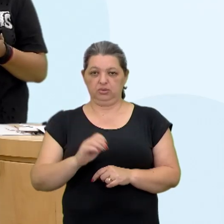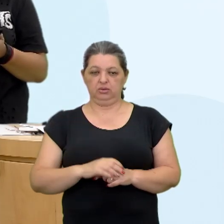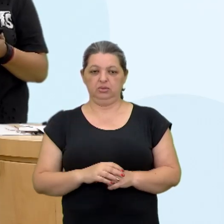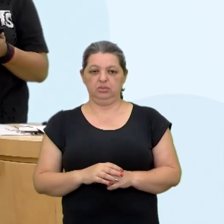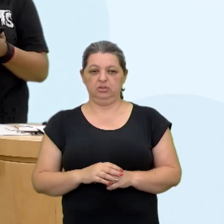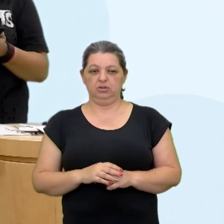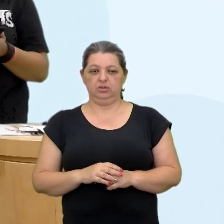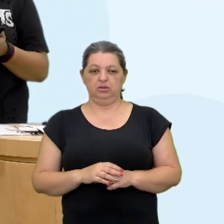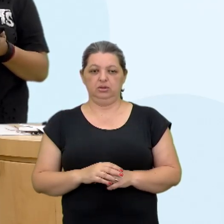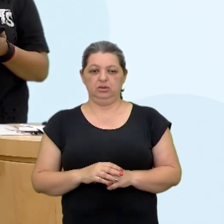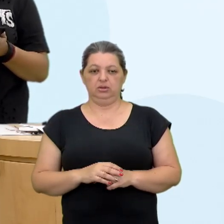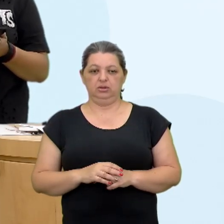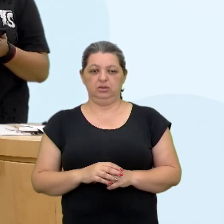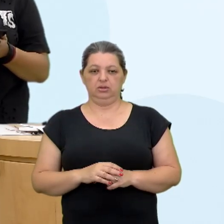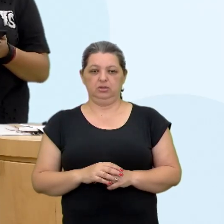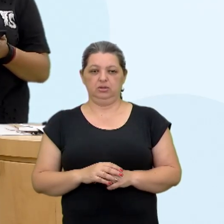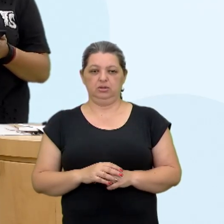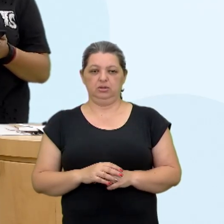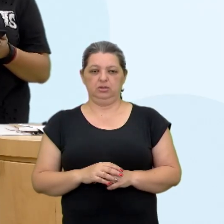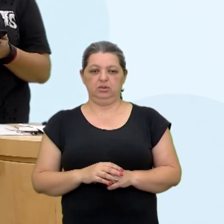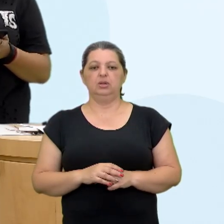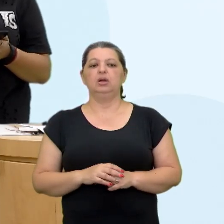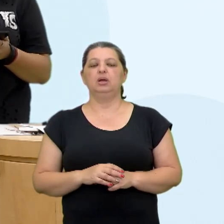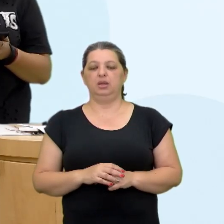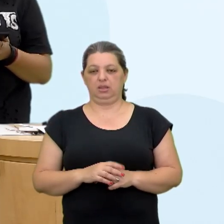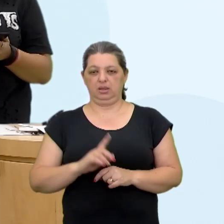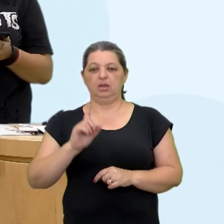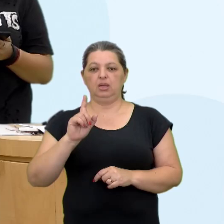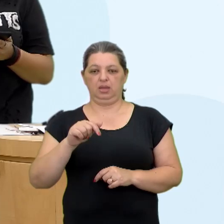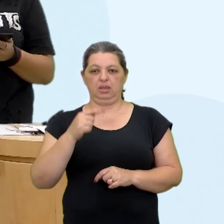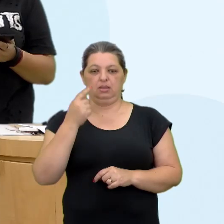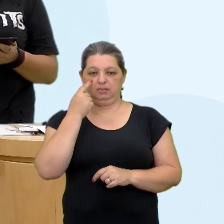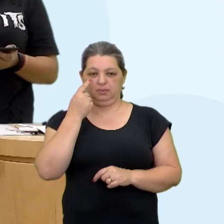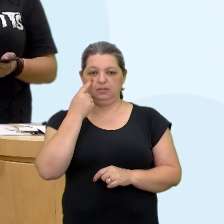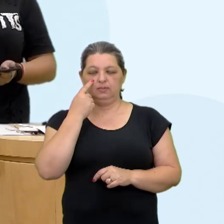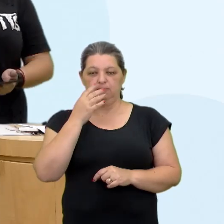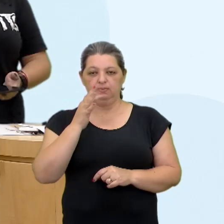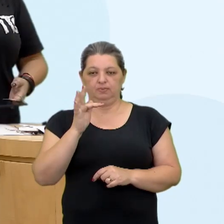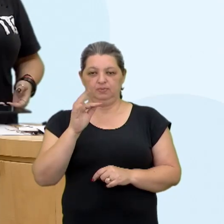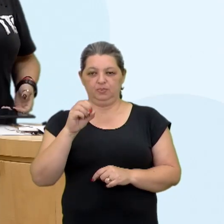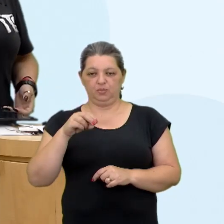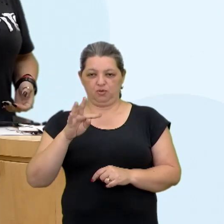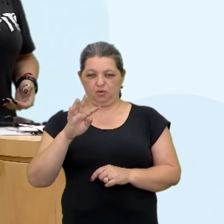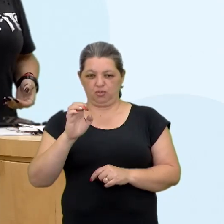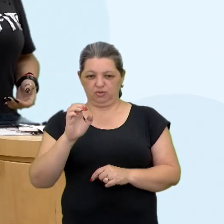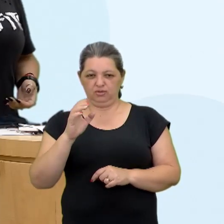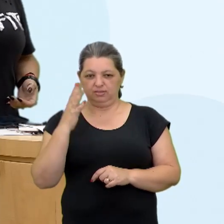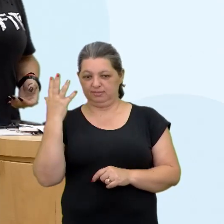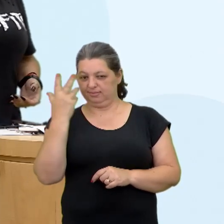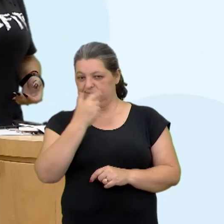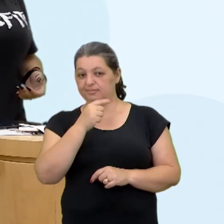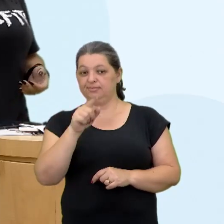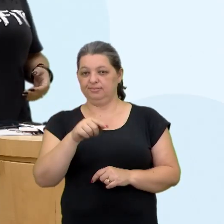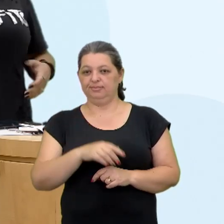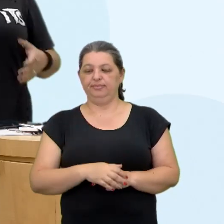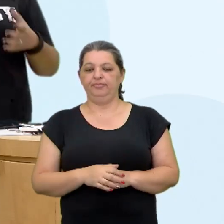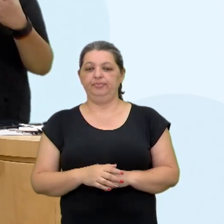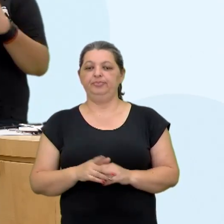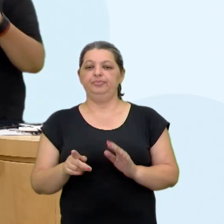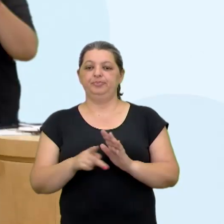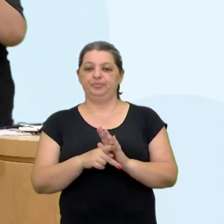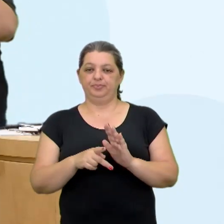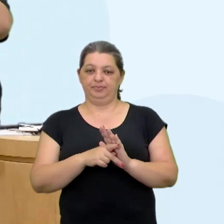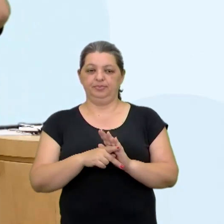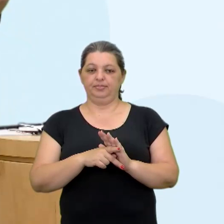não funcionou. Esse daqui, belíssimo. Isso pode ser uma entrada